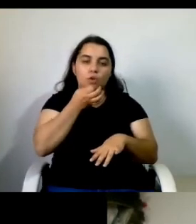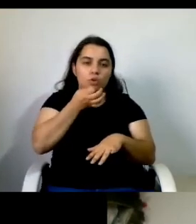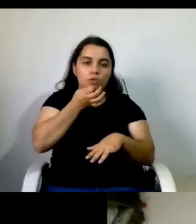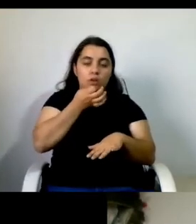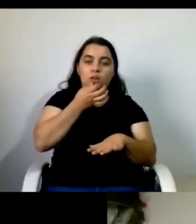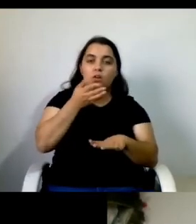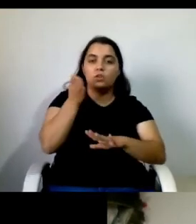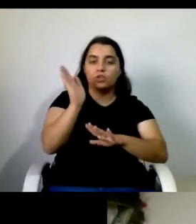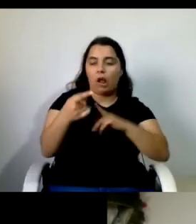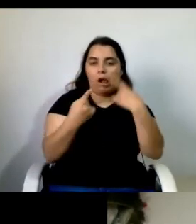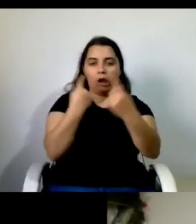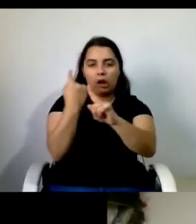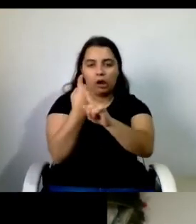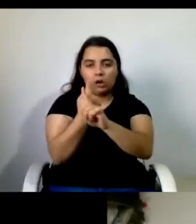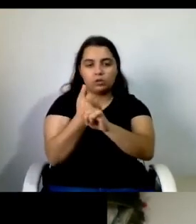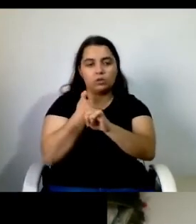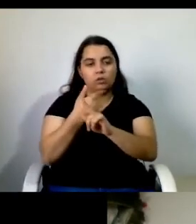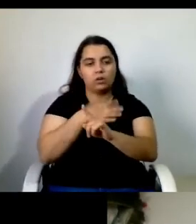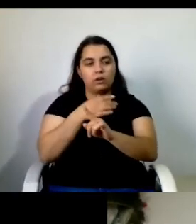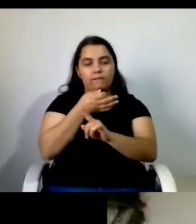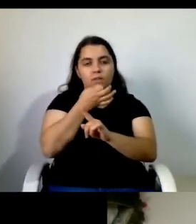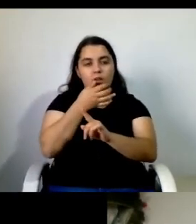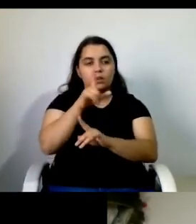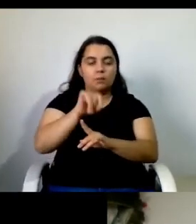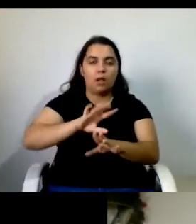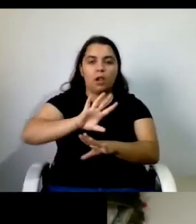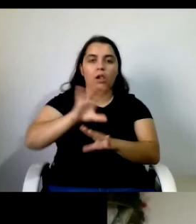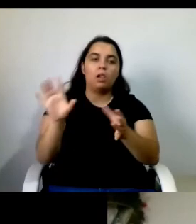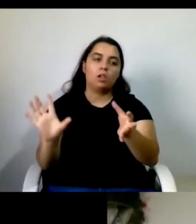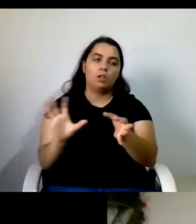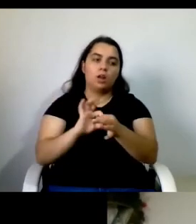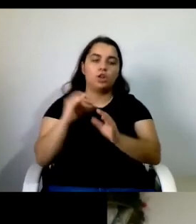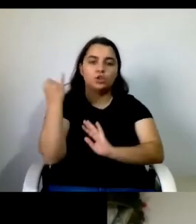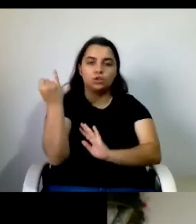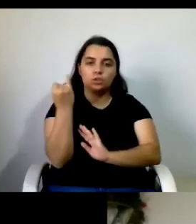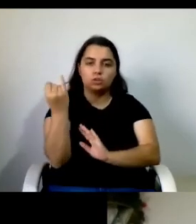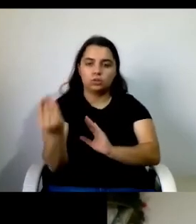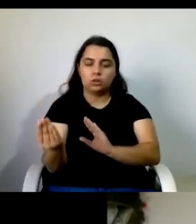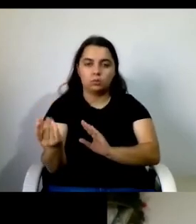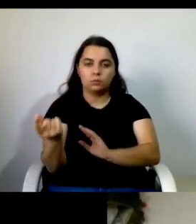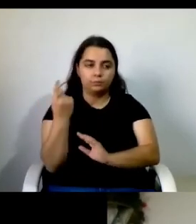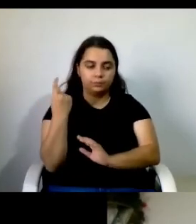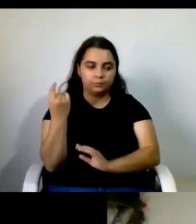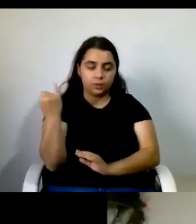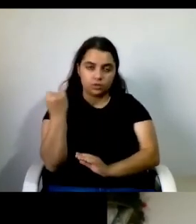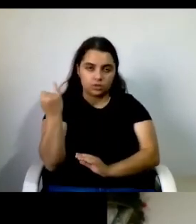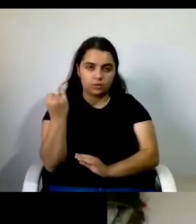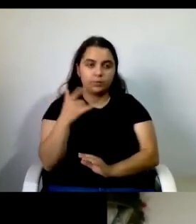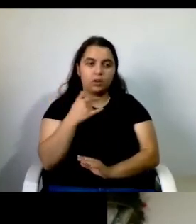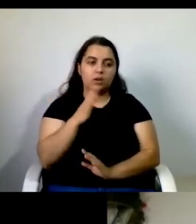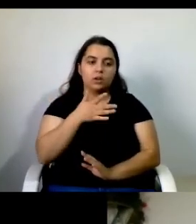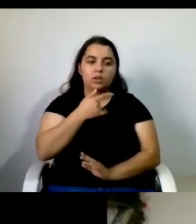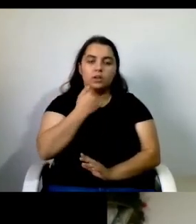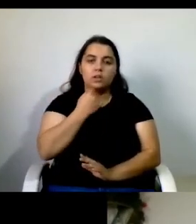daqui algumas questões que eu queria abordar e que tinha a ver também com a institucionalização dizer-vos que eu ouvi muito